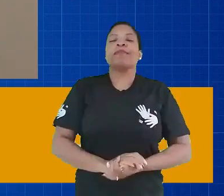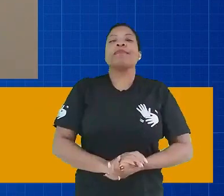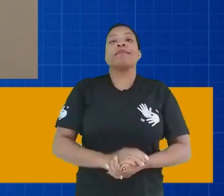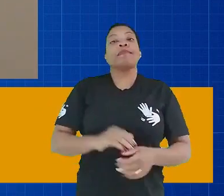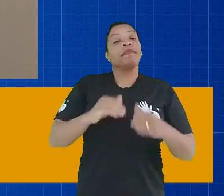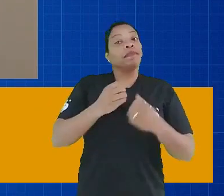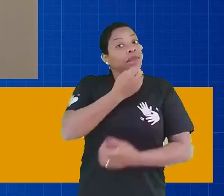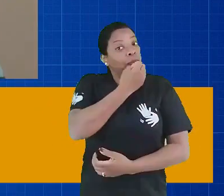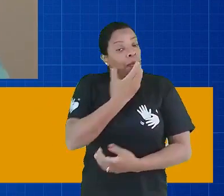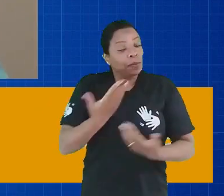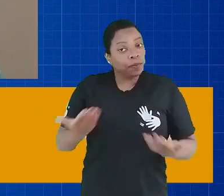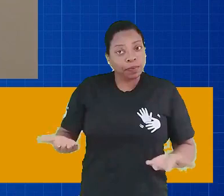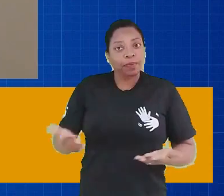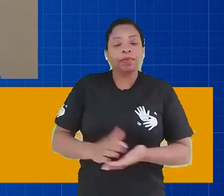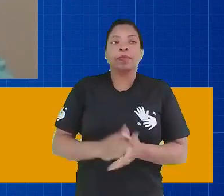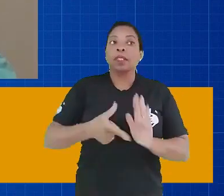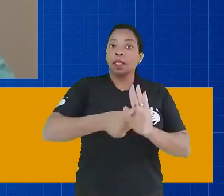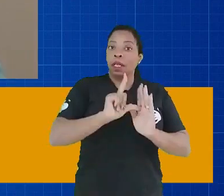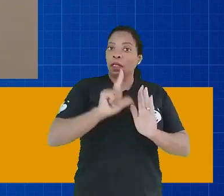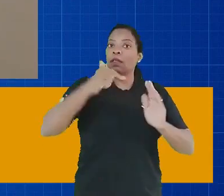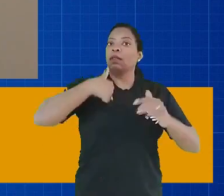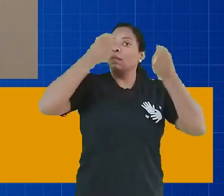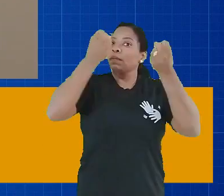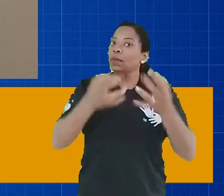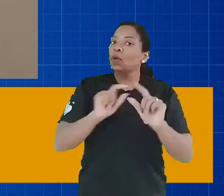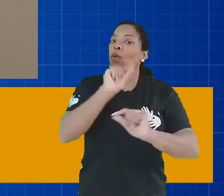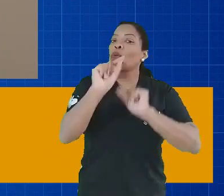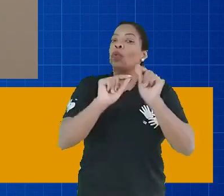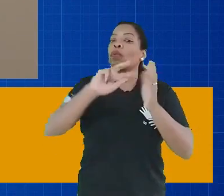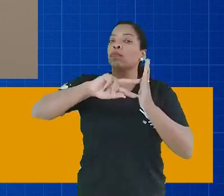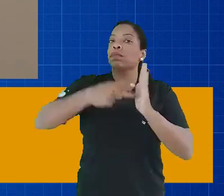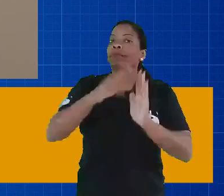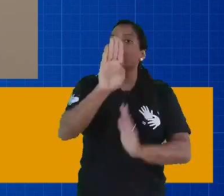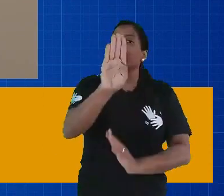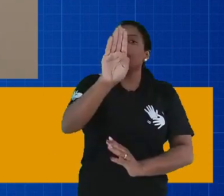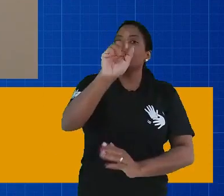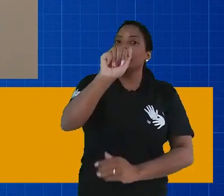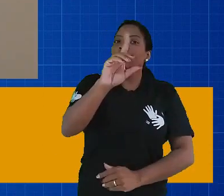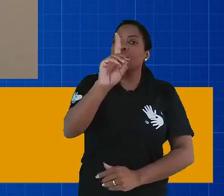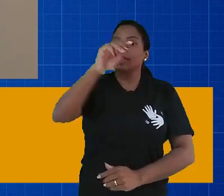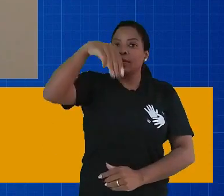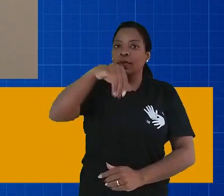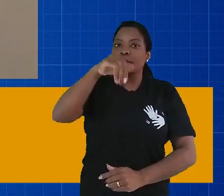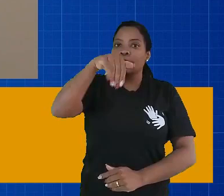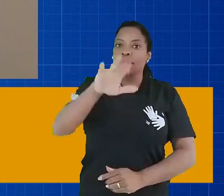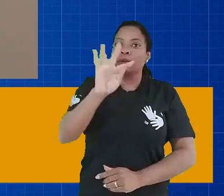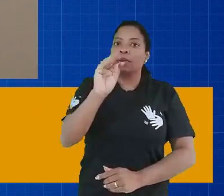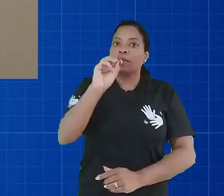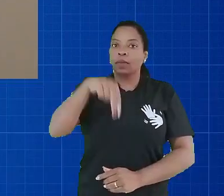projetos, vou falar um pouquinho sobre o badminton, que é um esporte que muita gente ainda não conhece. Embora seja um esporte